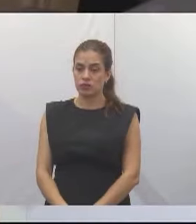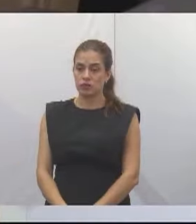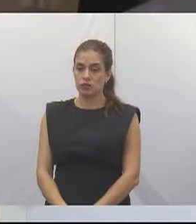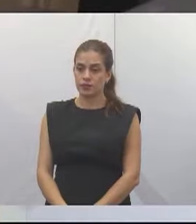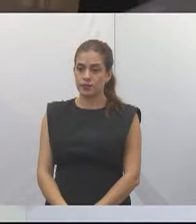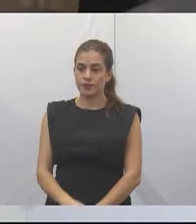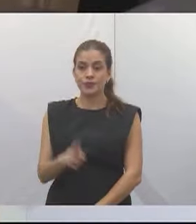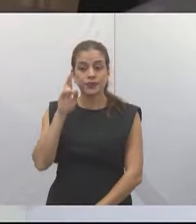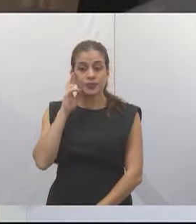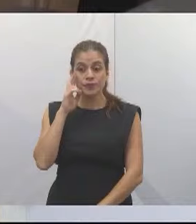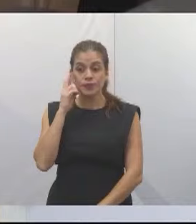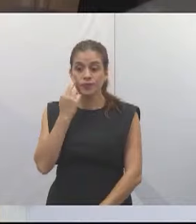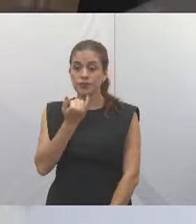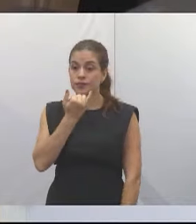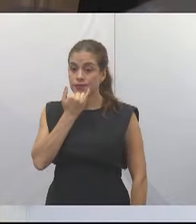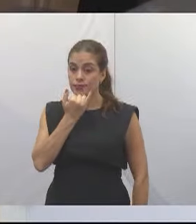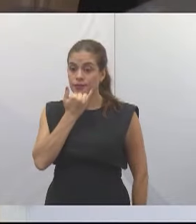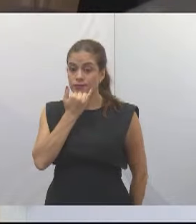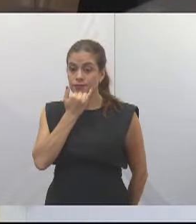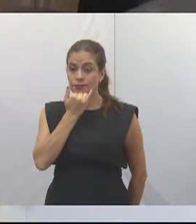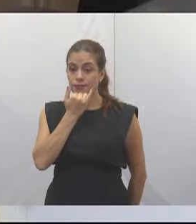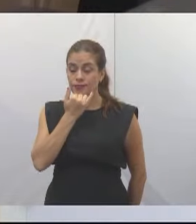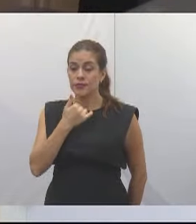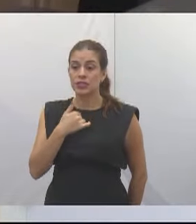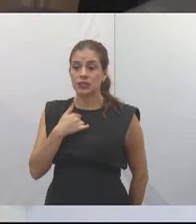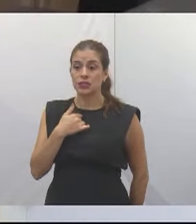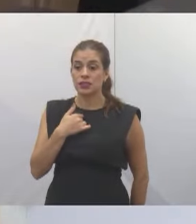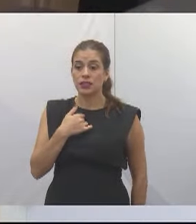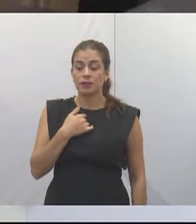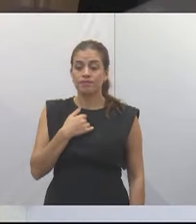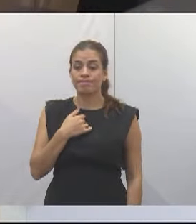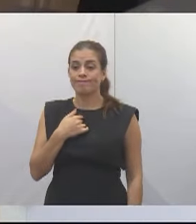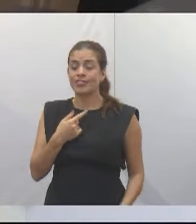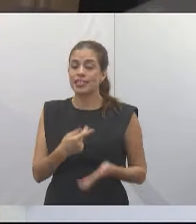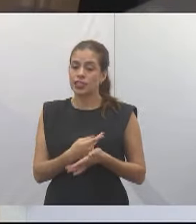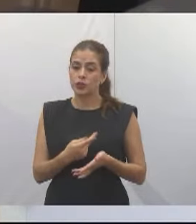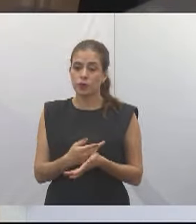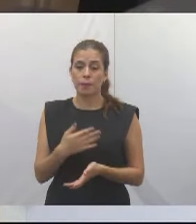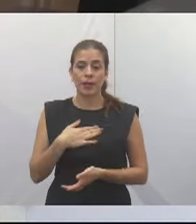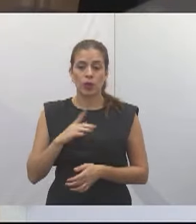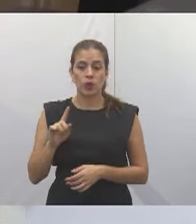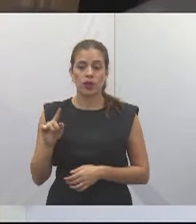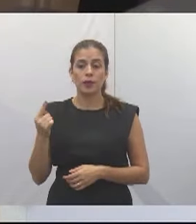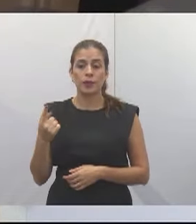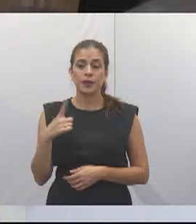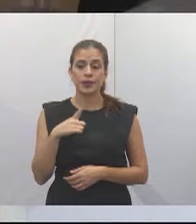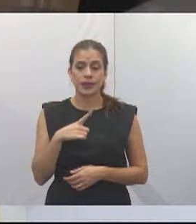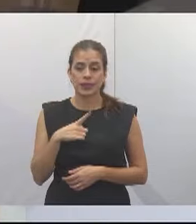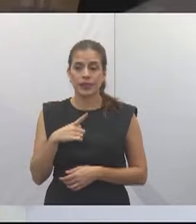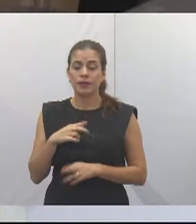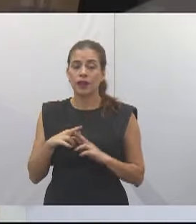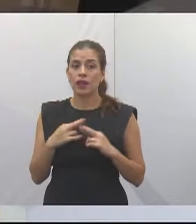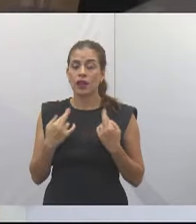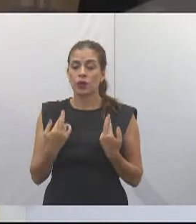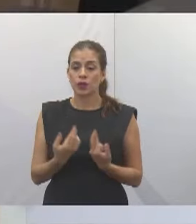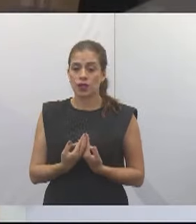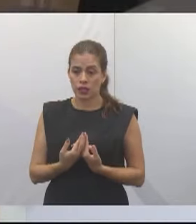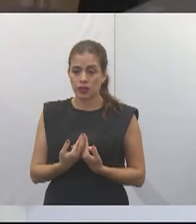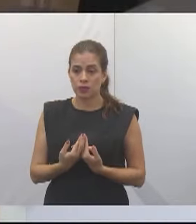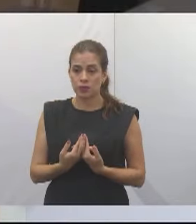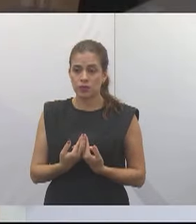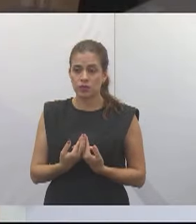Roninho, até te peço desculpa, que eu acho que tem um pouco de falha minha aí. Depois que nós tivemos aquela reunião, eu fiquei